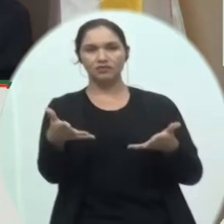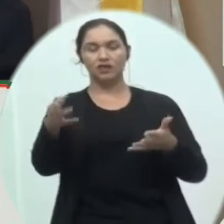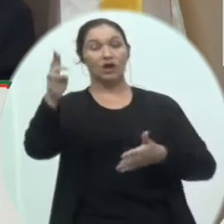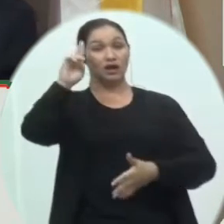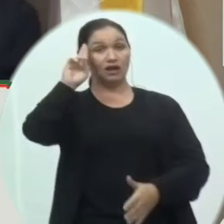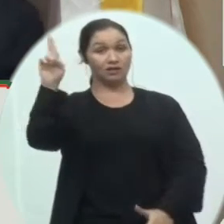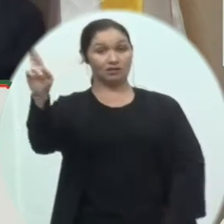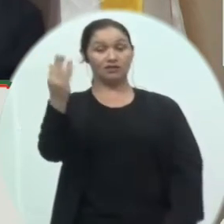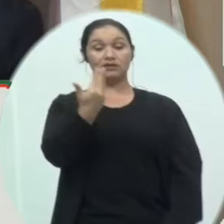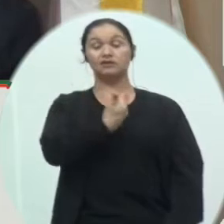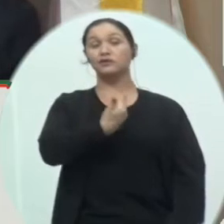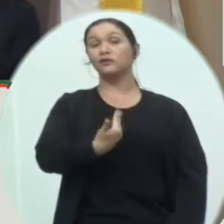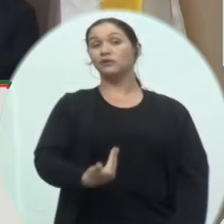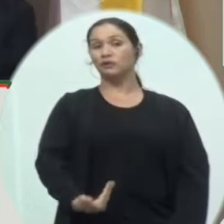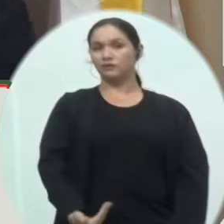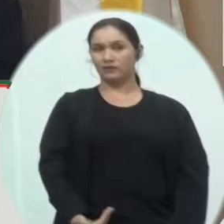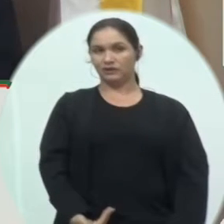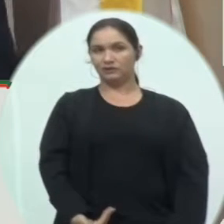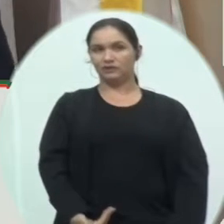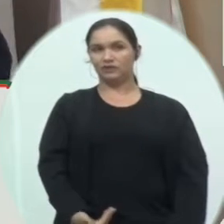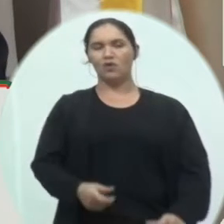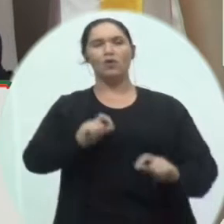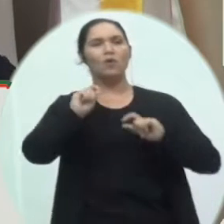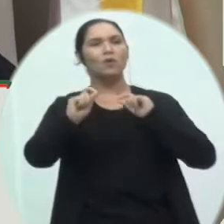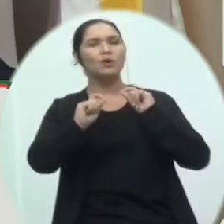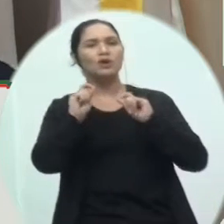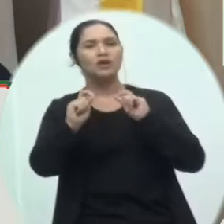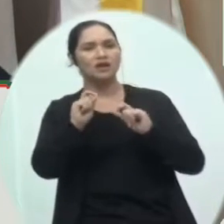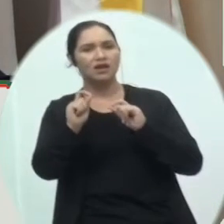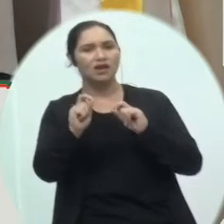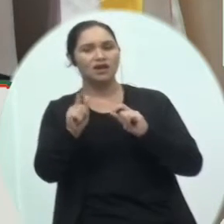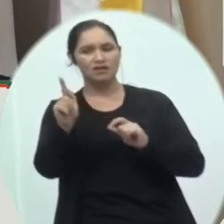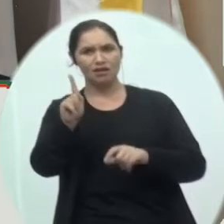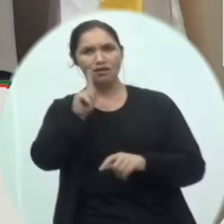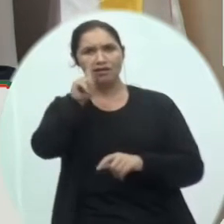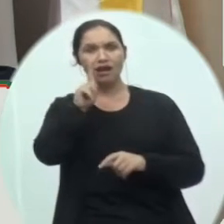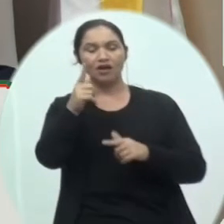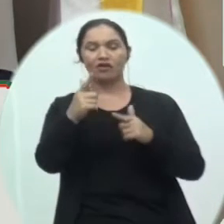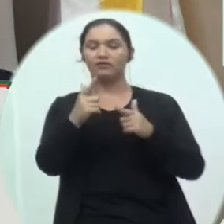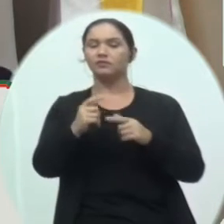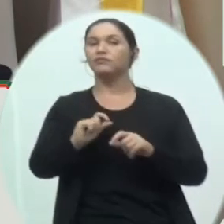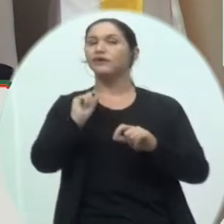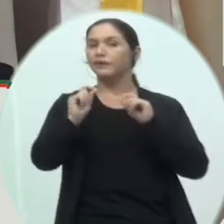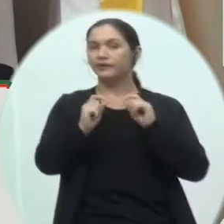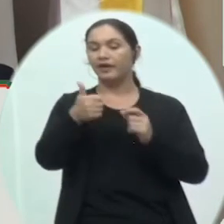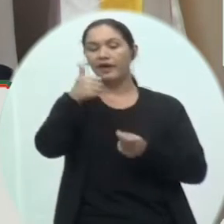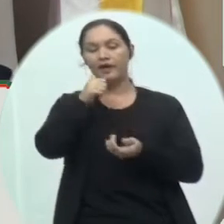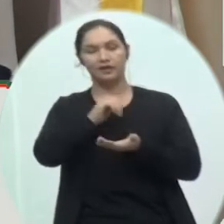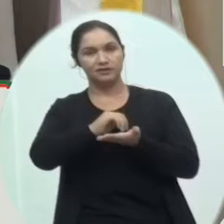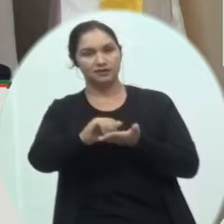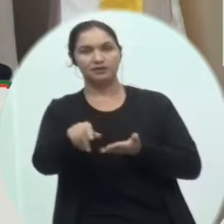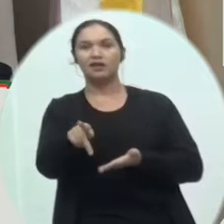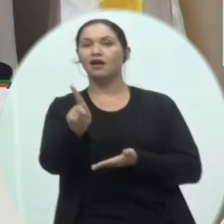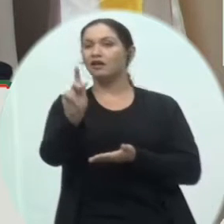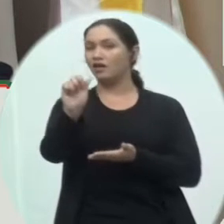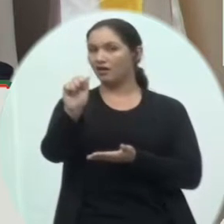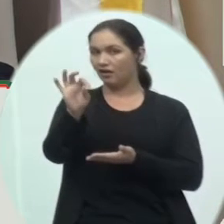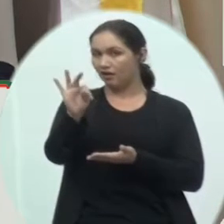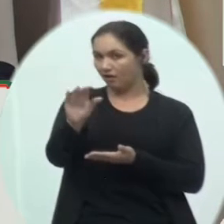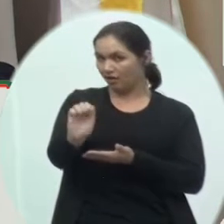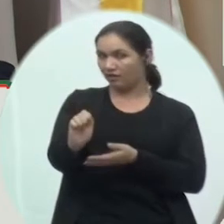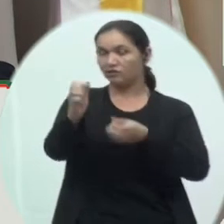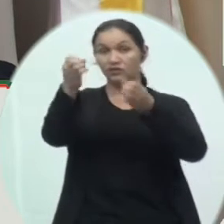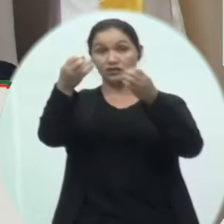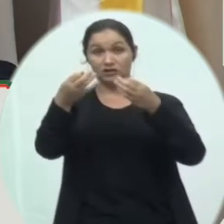governo, é o que mais grave é que a Kátia Smialewski, ela comentou que todos